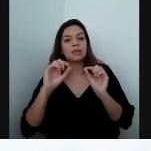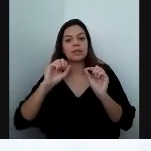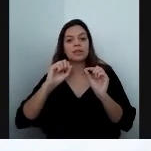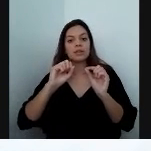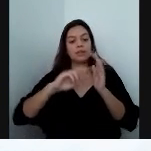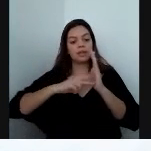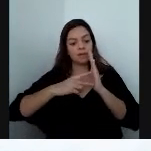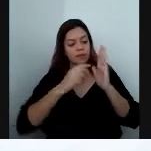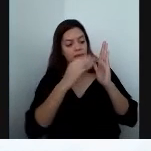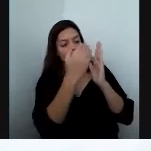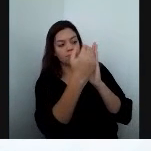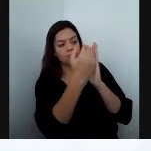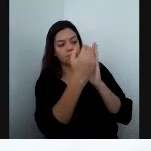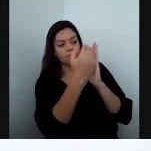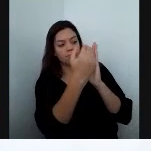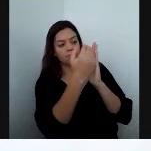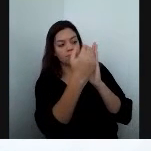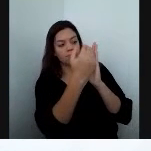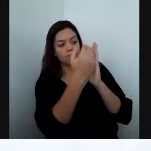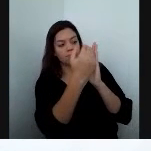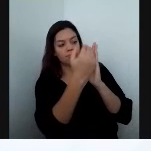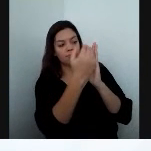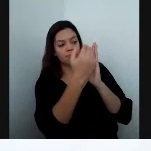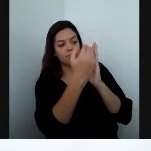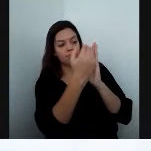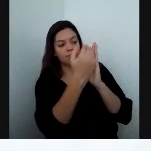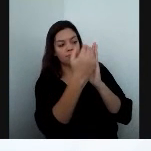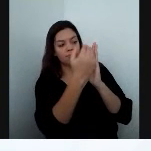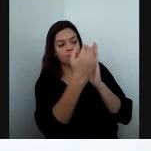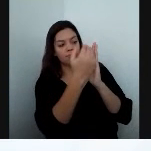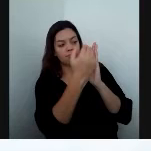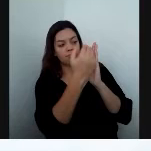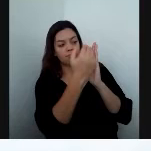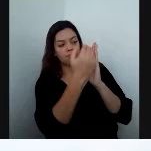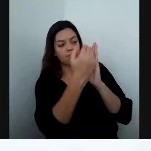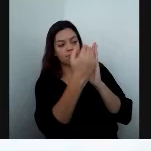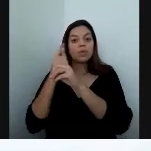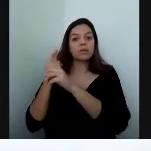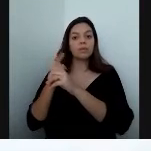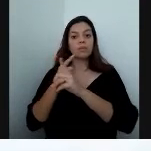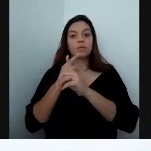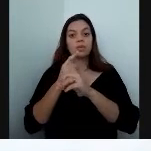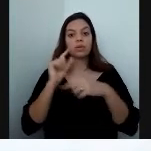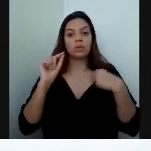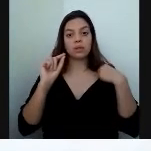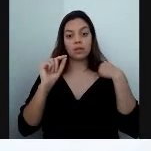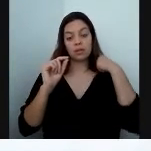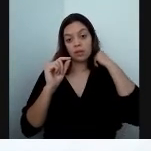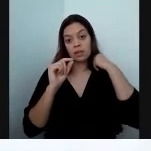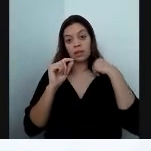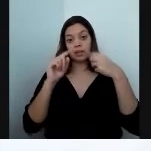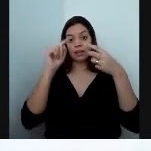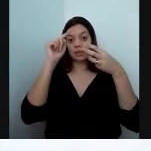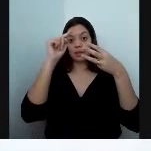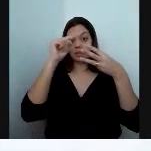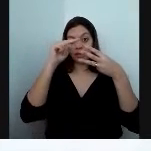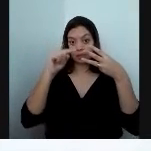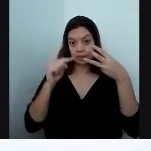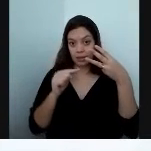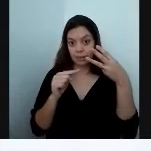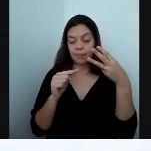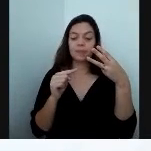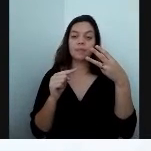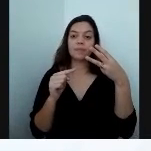assim, mas basicamente três pontos, né? Seriam as cláusulas geralmente falam